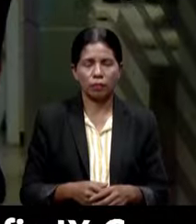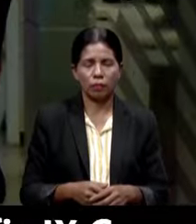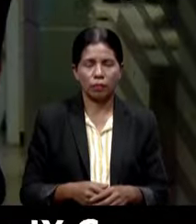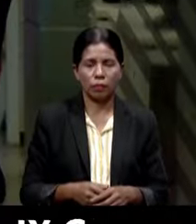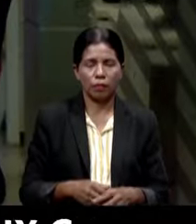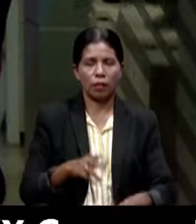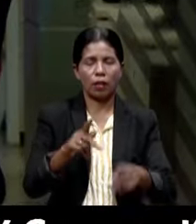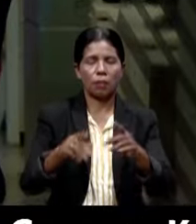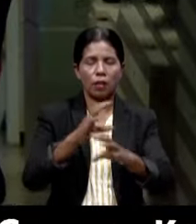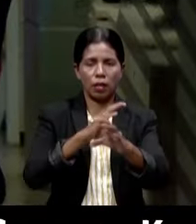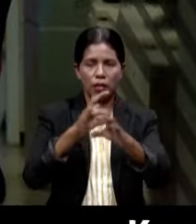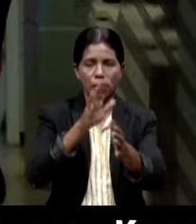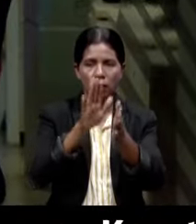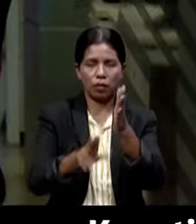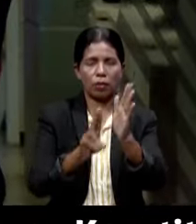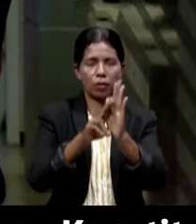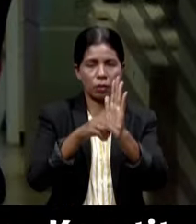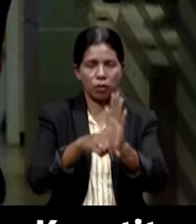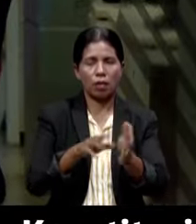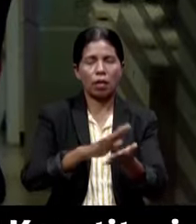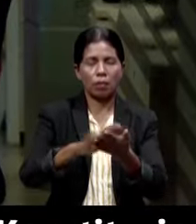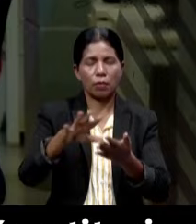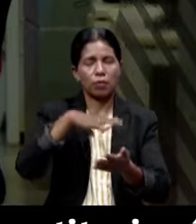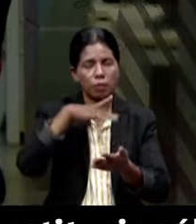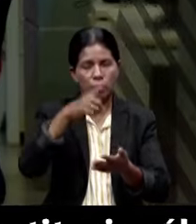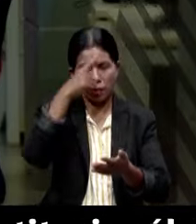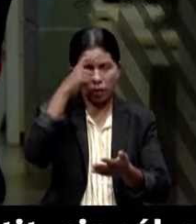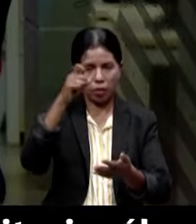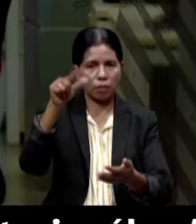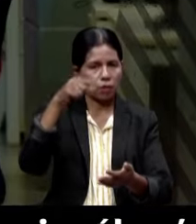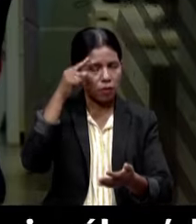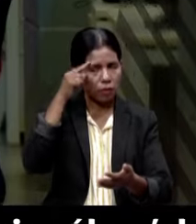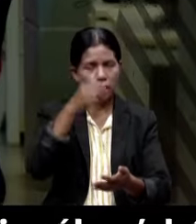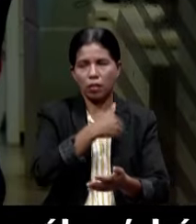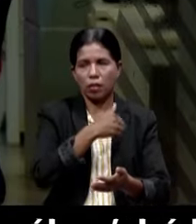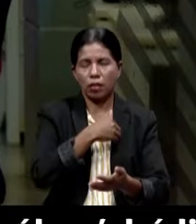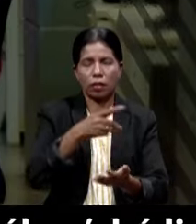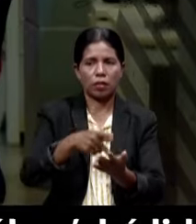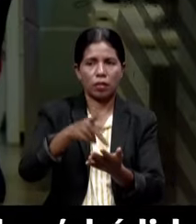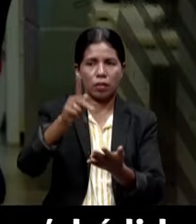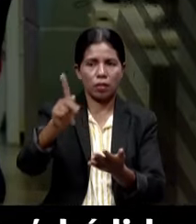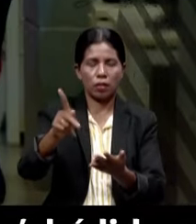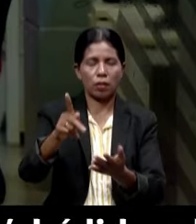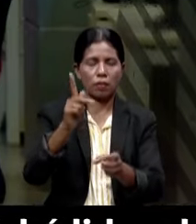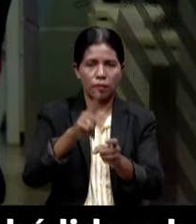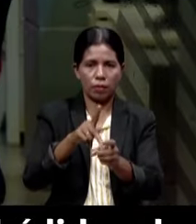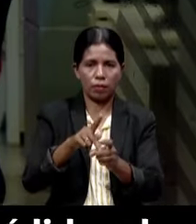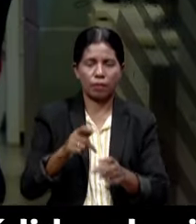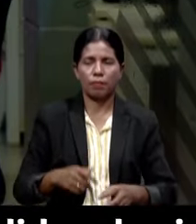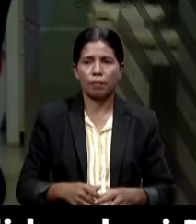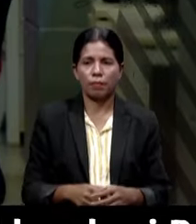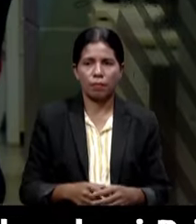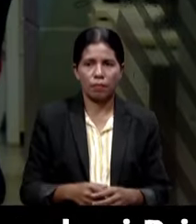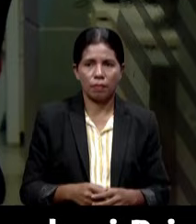Naimba camioneta redus horas ramos foer e a capital Dili, tamba governo será que for ossan combustível.